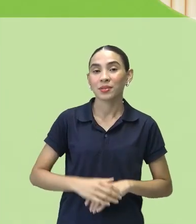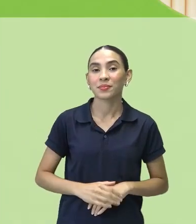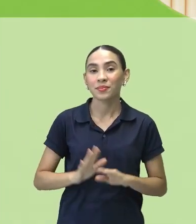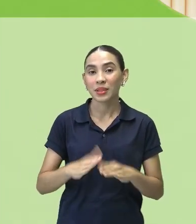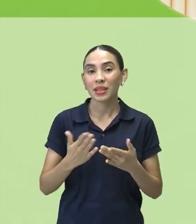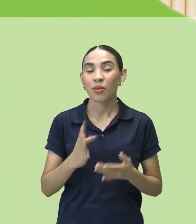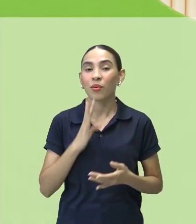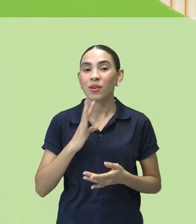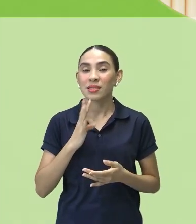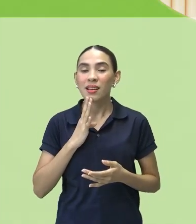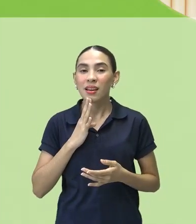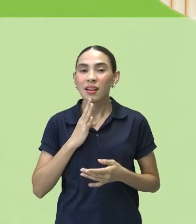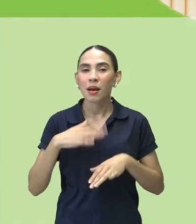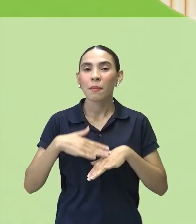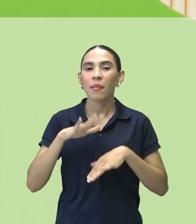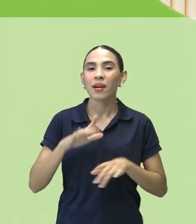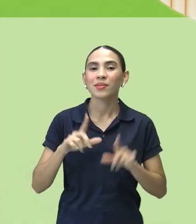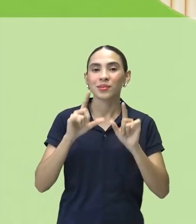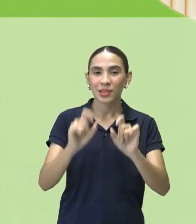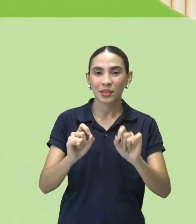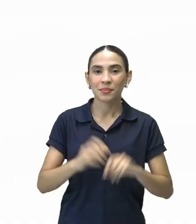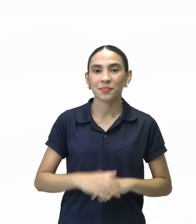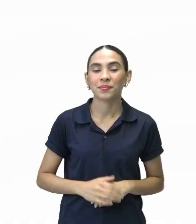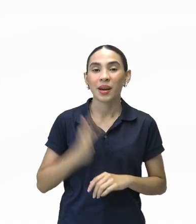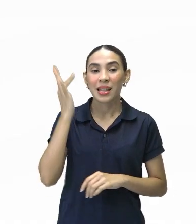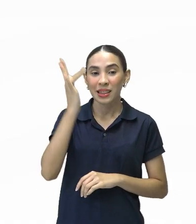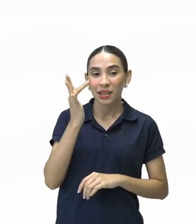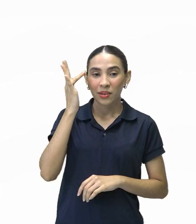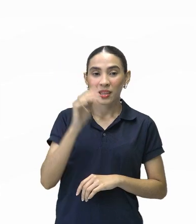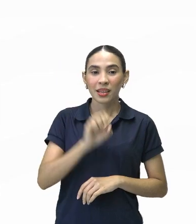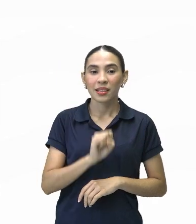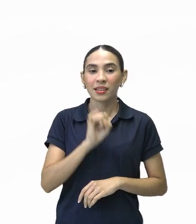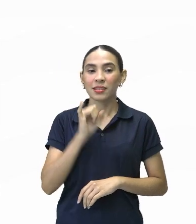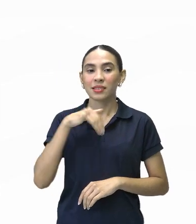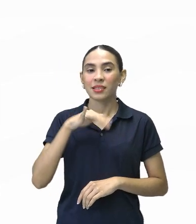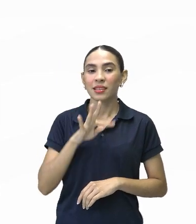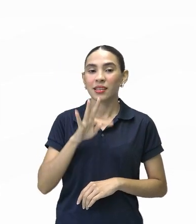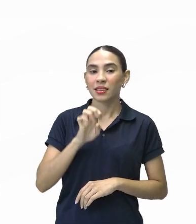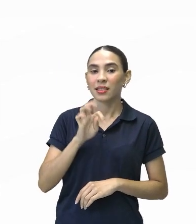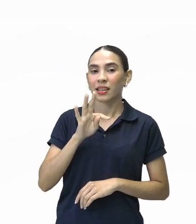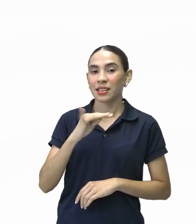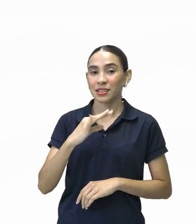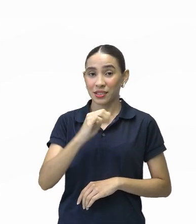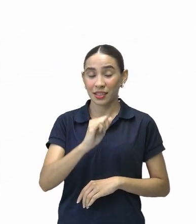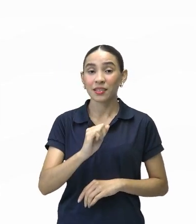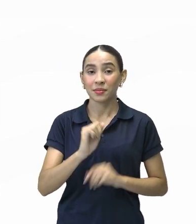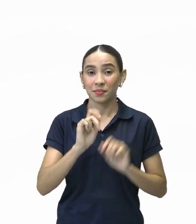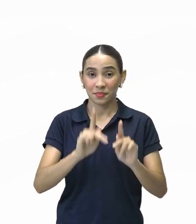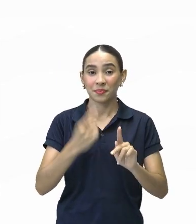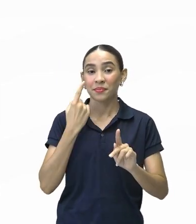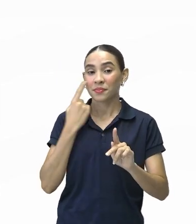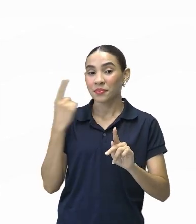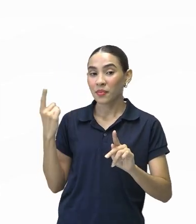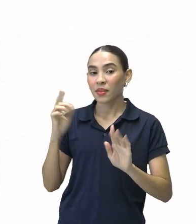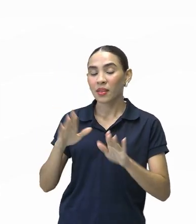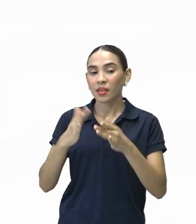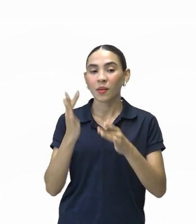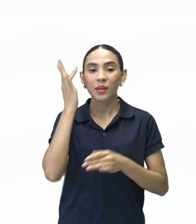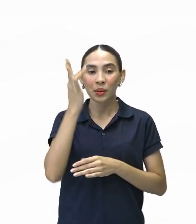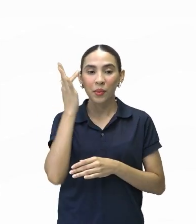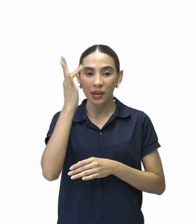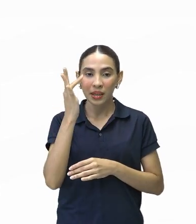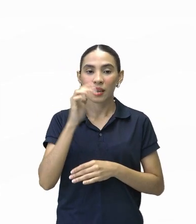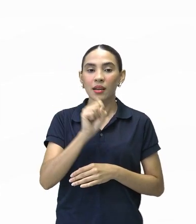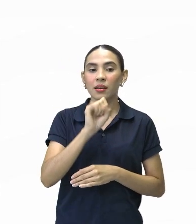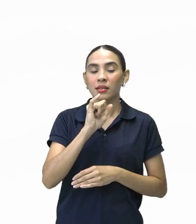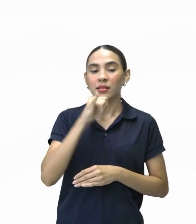Vamos conhecer aí um pouquinho sobre a teoria sintética. Isso mesmo, a teoria sintética da